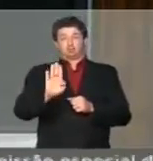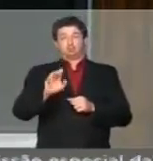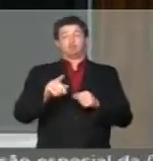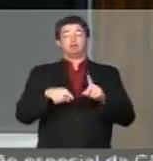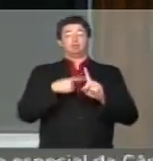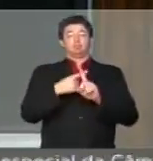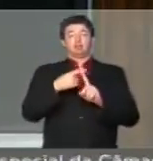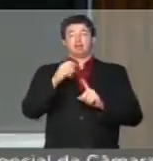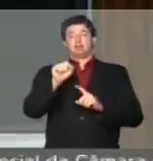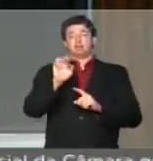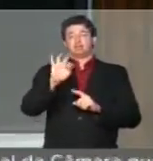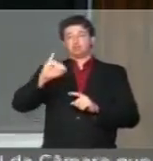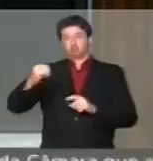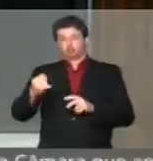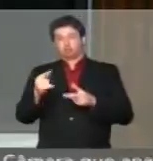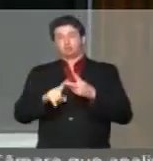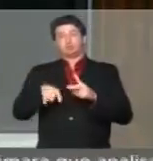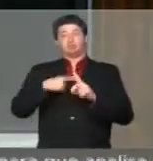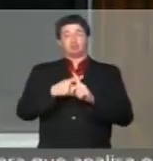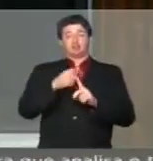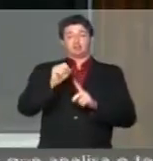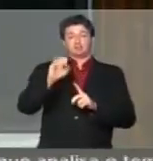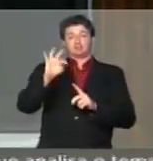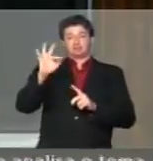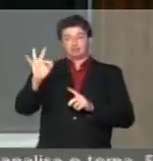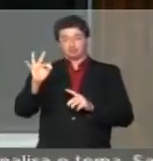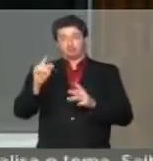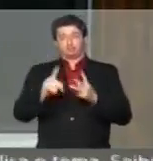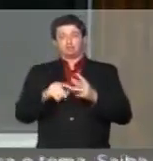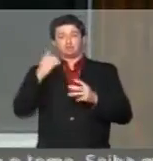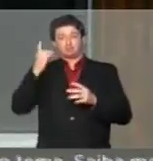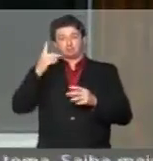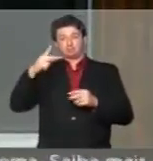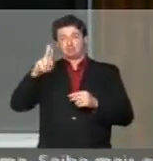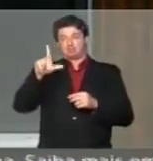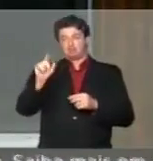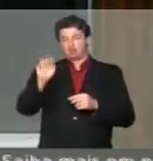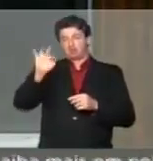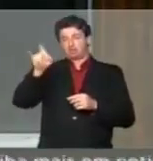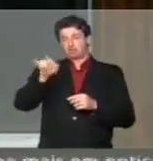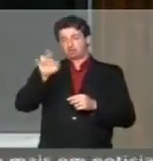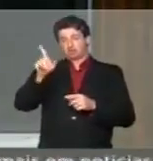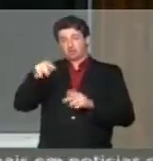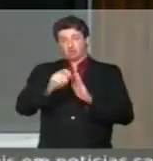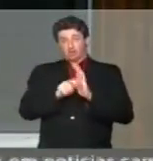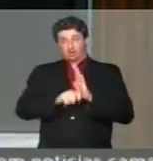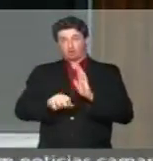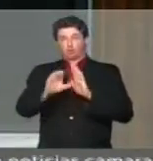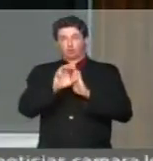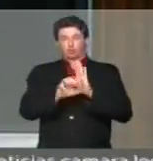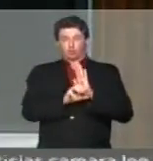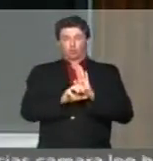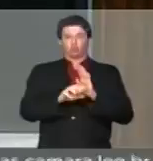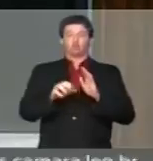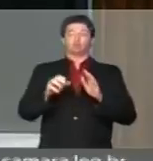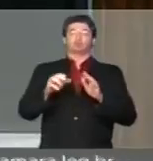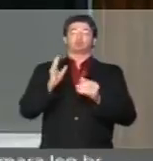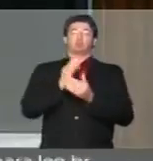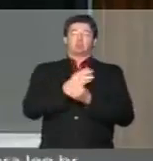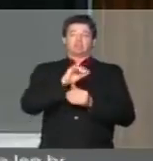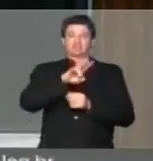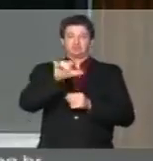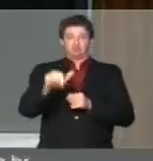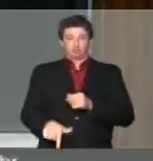STJ, com o STF, com o deputado Paulo Teixeira, que foi o relator do CPC aqui nessa